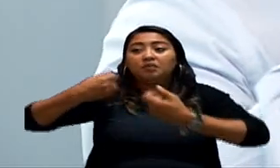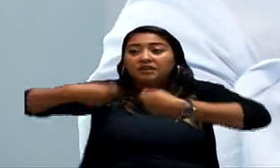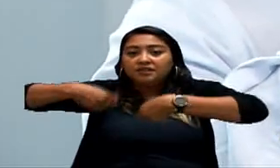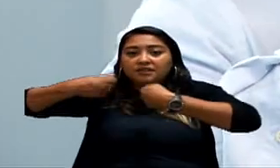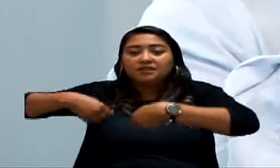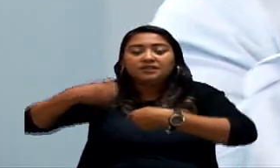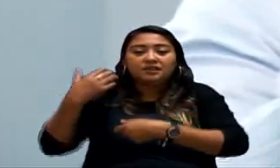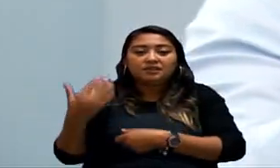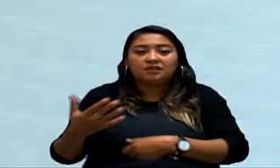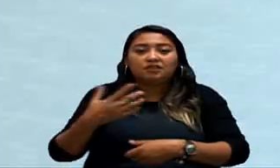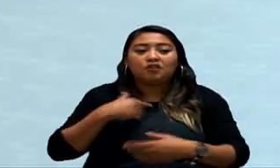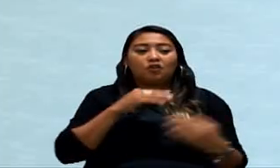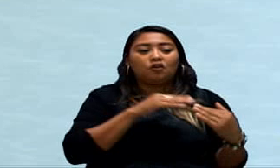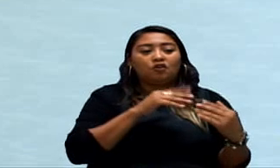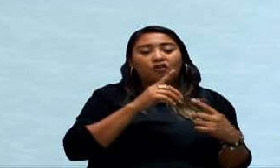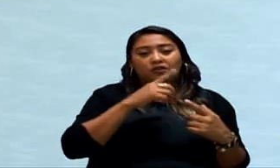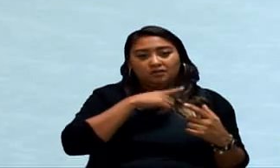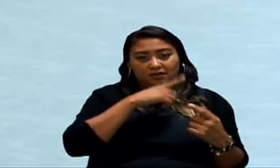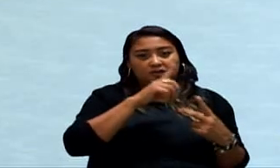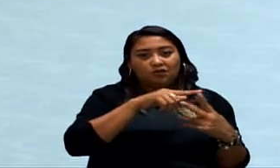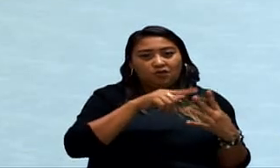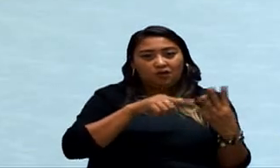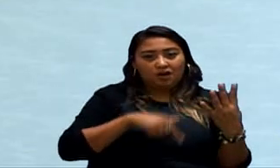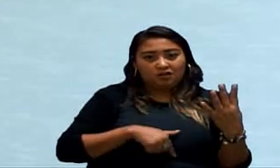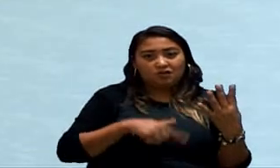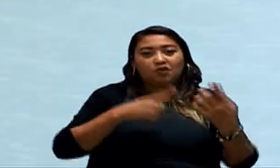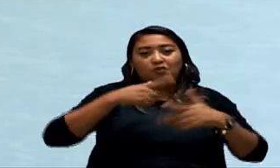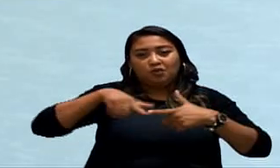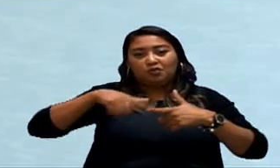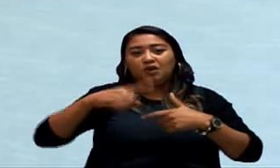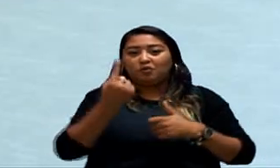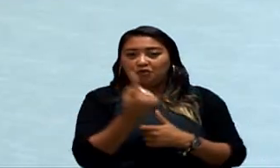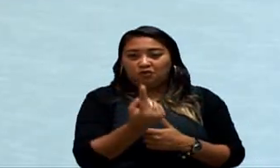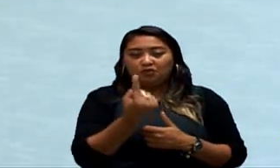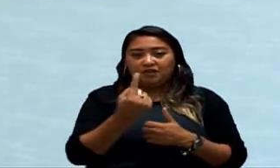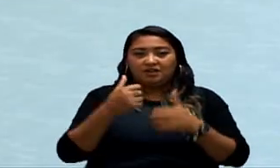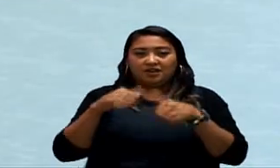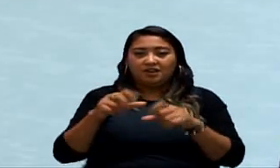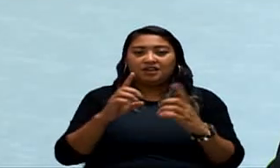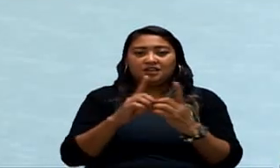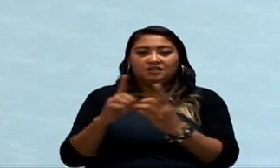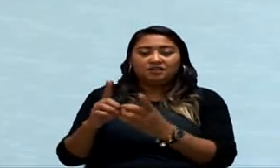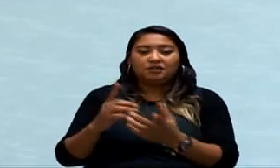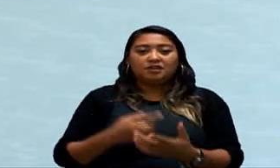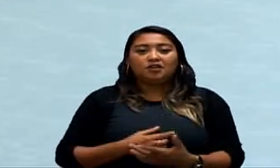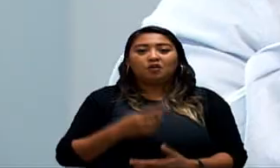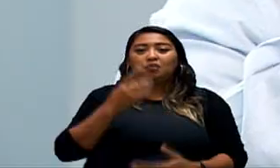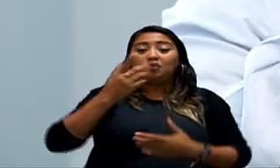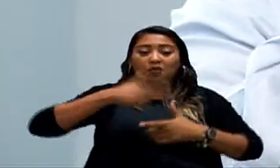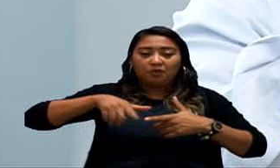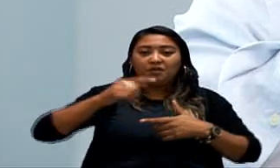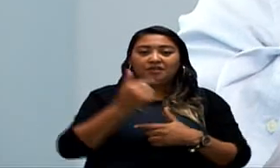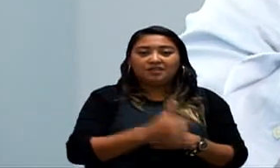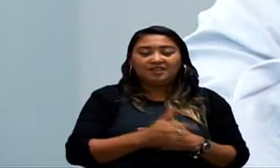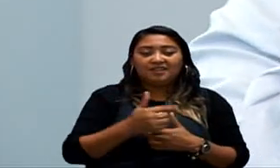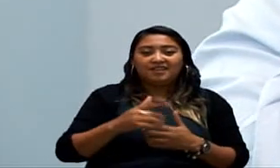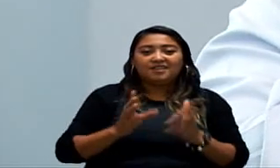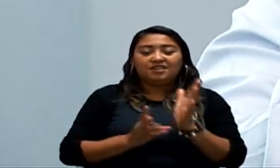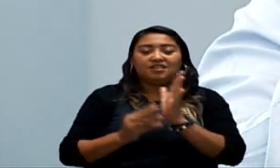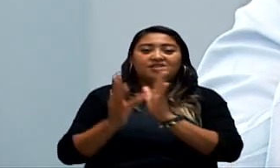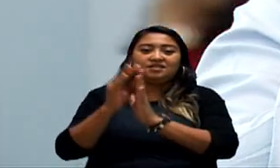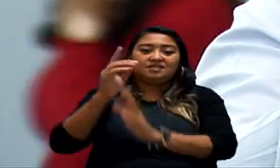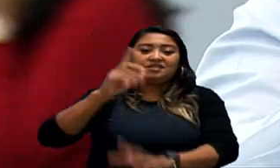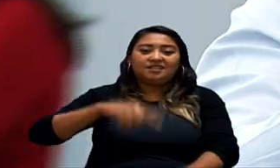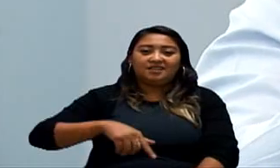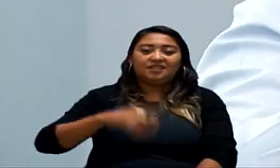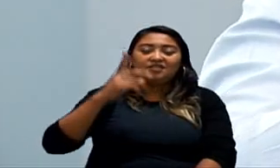prefeitura. O senhor concorda? Se tem quatro unidades, qual é o problema de destinar uma para o atendimento? Claro, eu não vejo problema nenhum, mas a burocracia vê o problema,